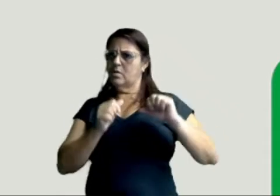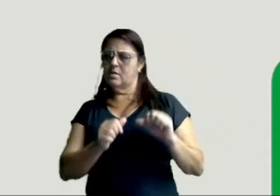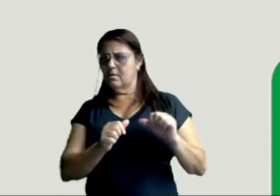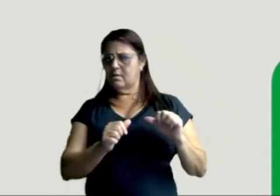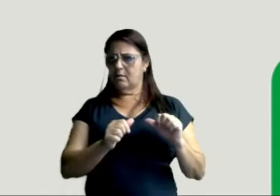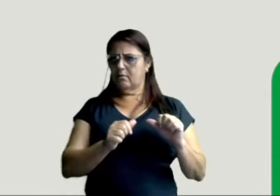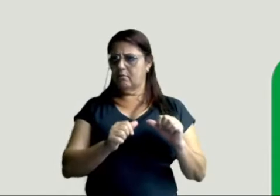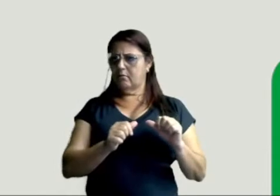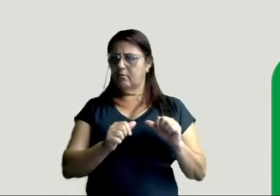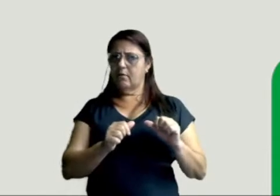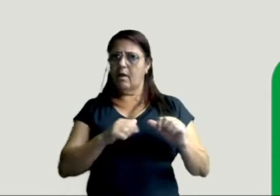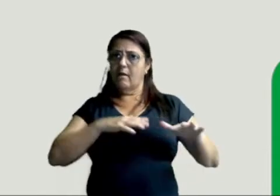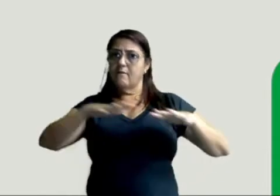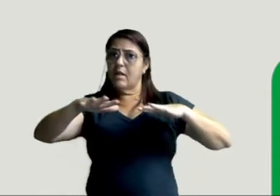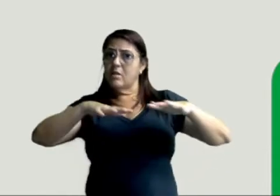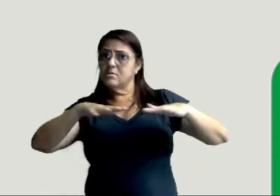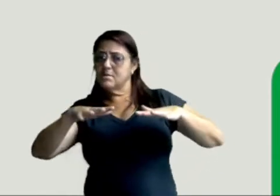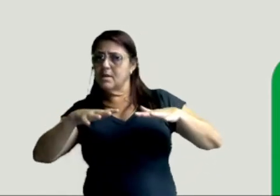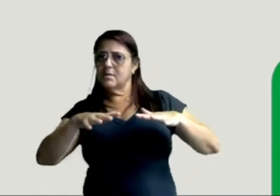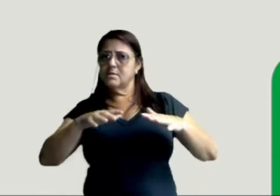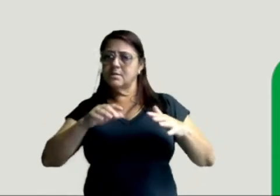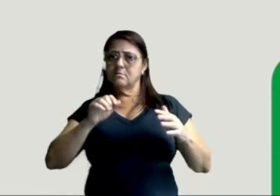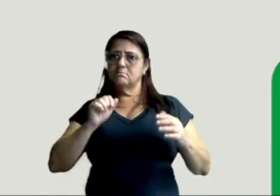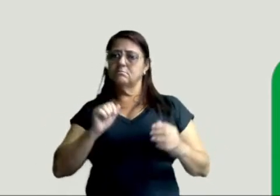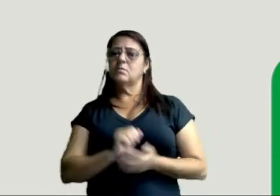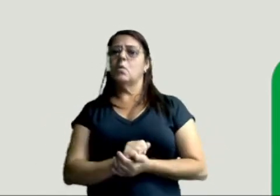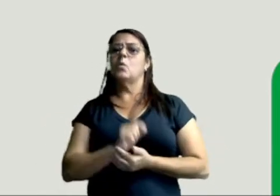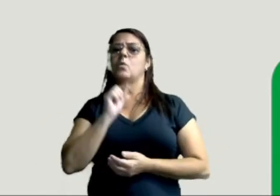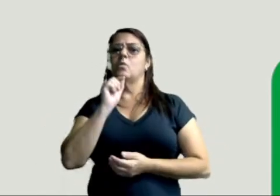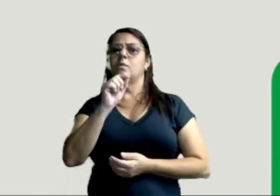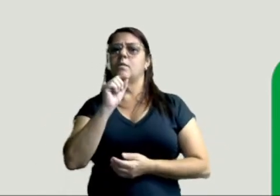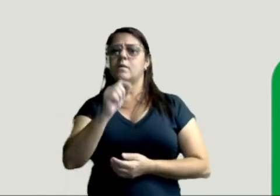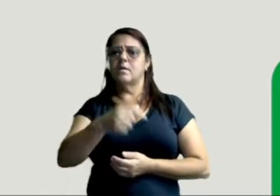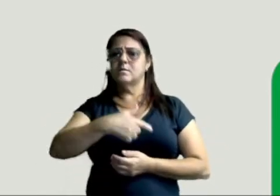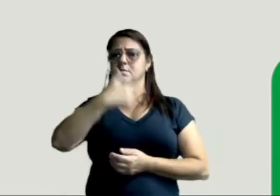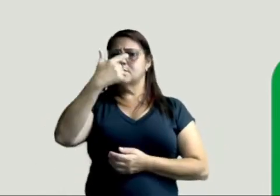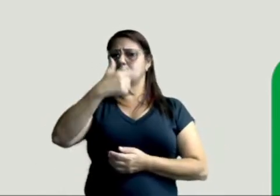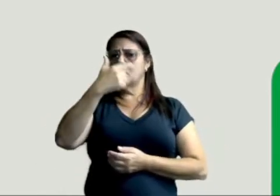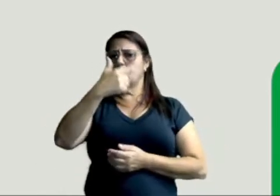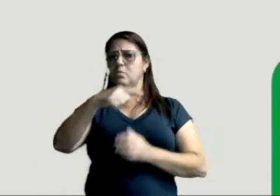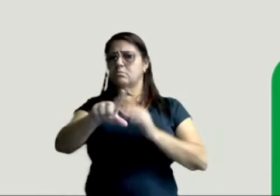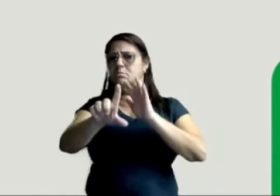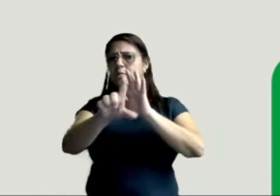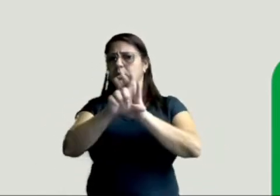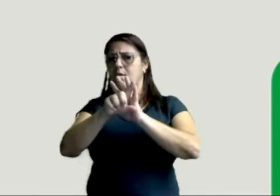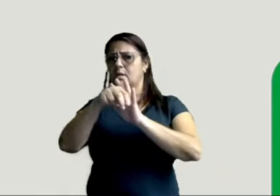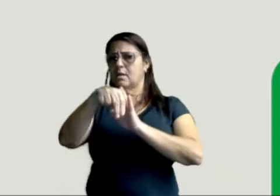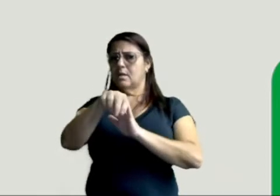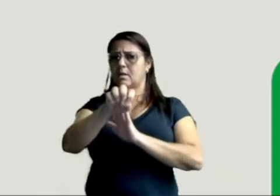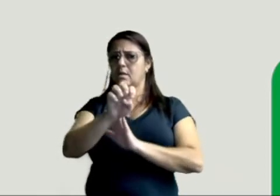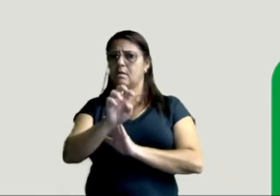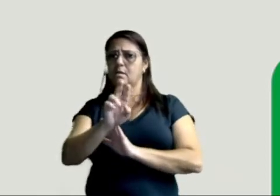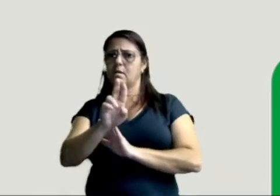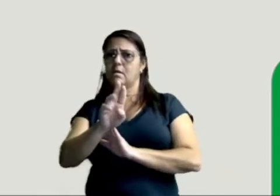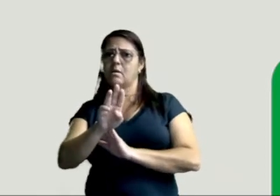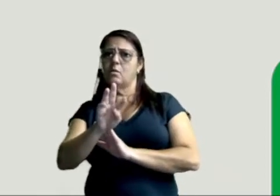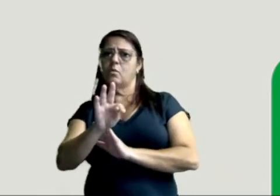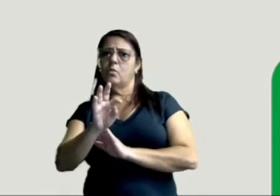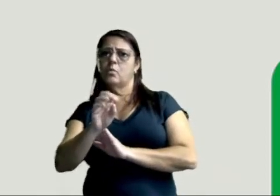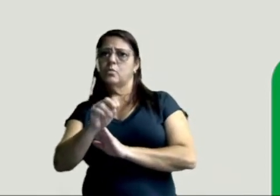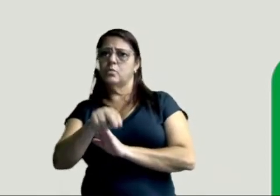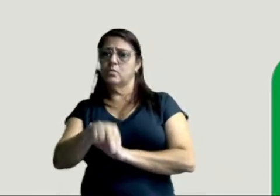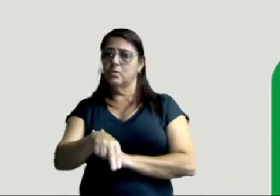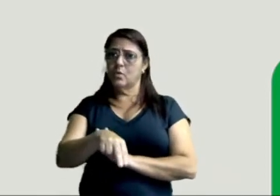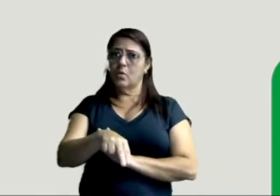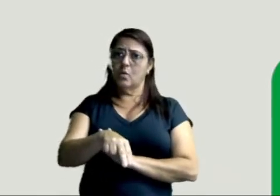seja, provocam acelerações. Então, a segunda lei de Newton, tá? Diz que a aceleração